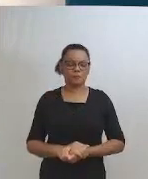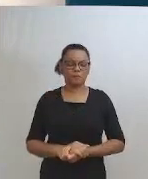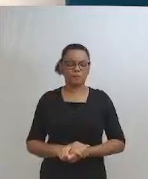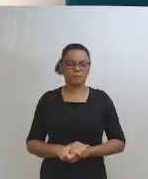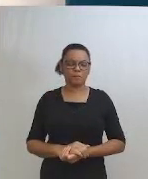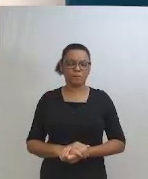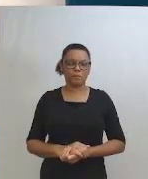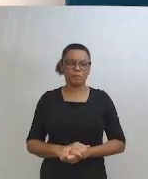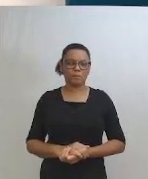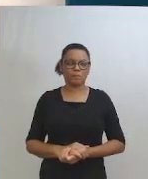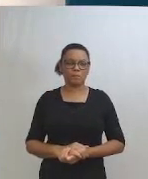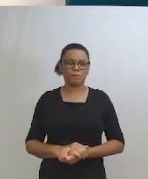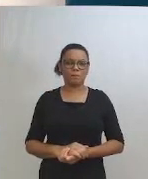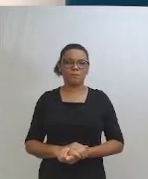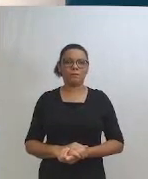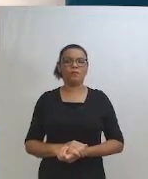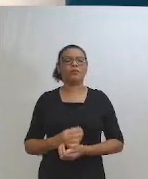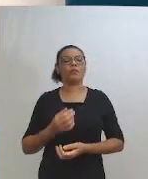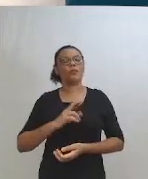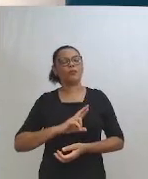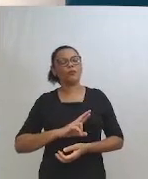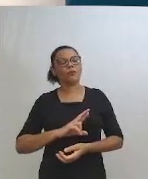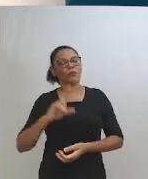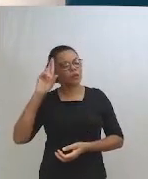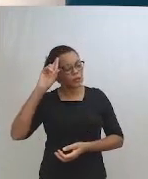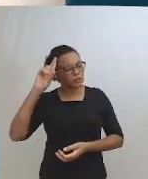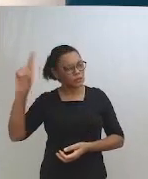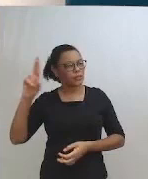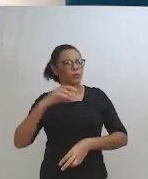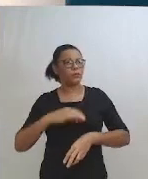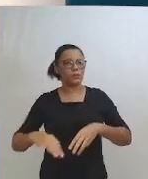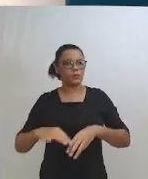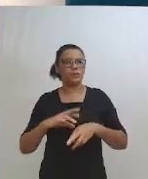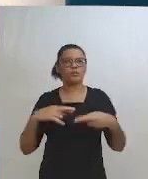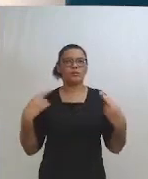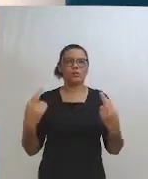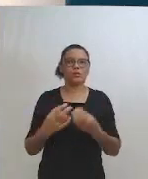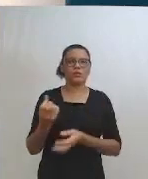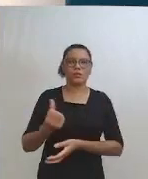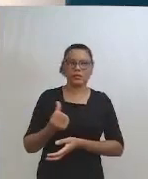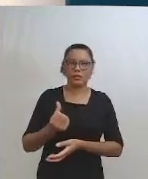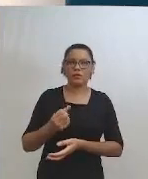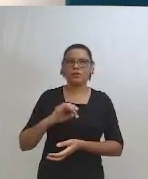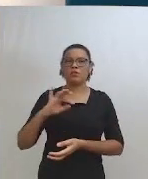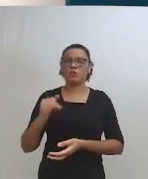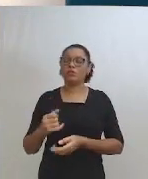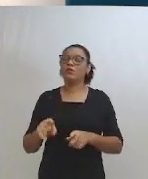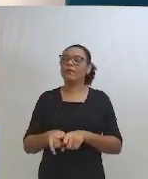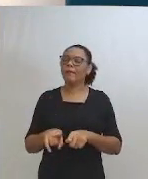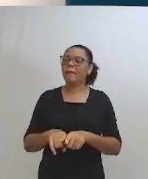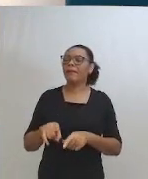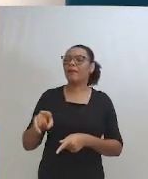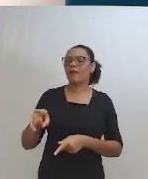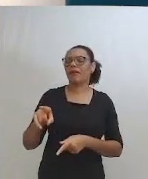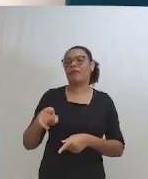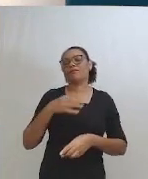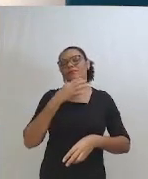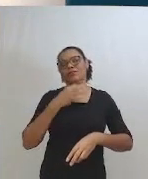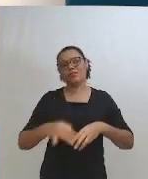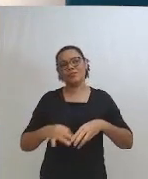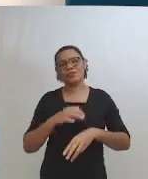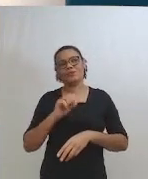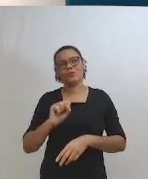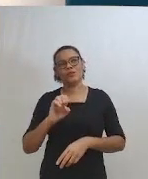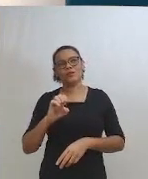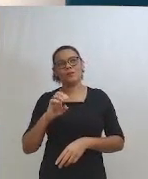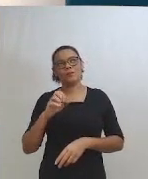Excelentíssimo senhor presidente dessa augusta sexta turma do Colégio STJ, excelentíssimo senhor ministro Sebastião Reis, eminente